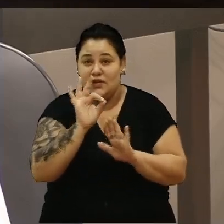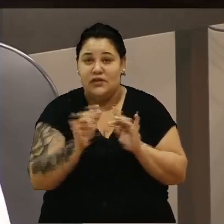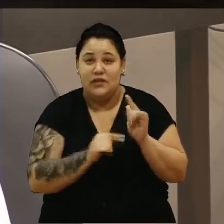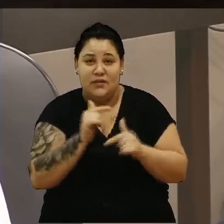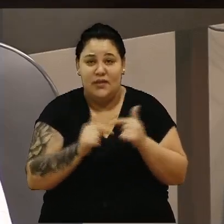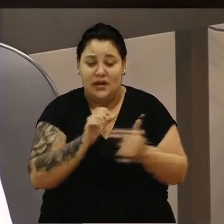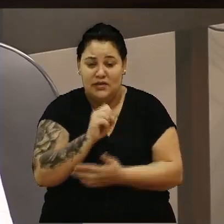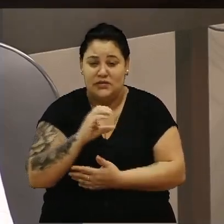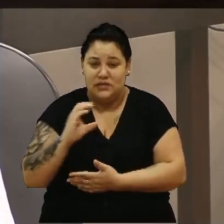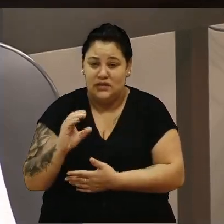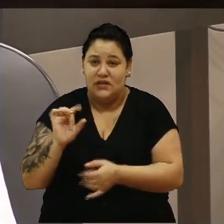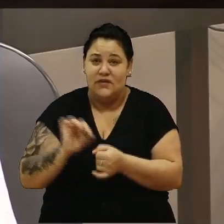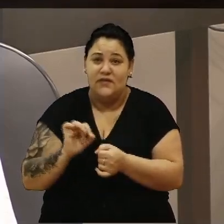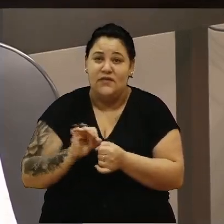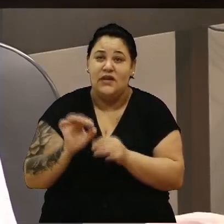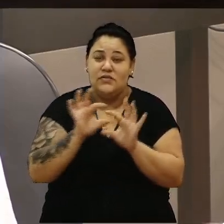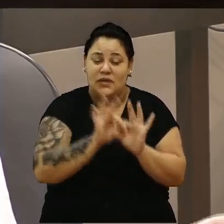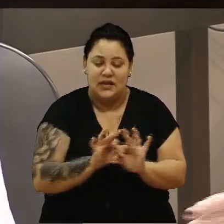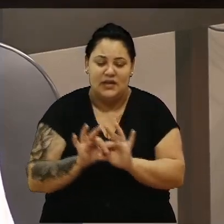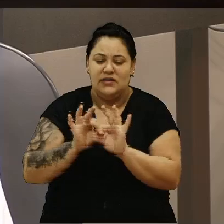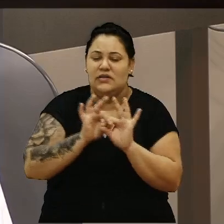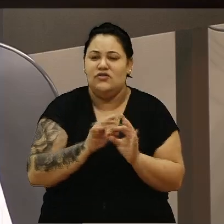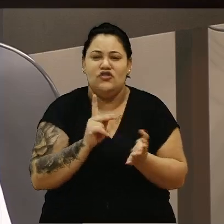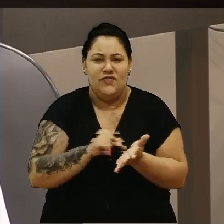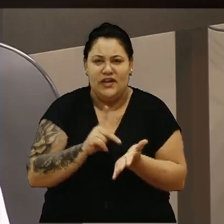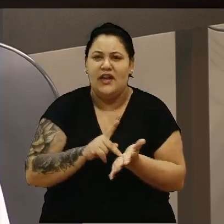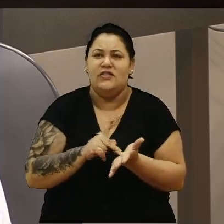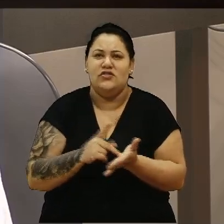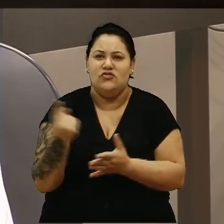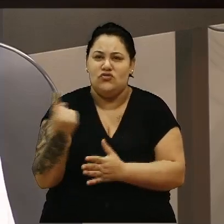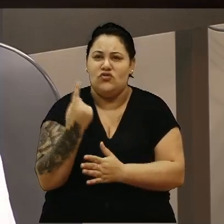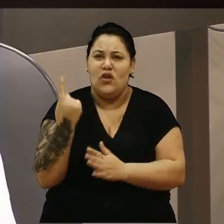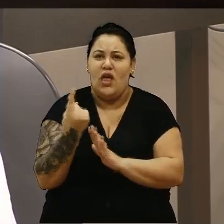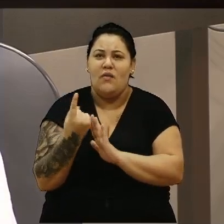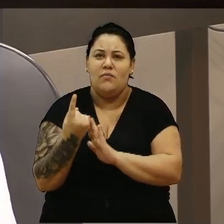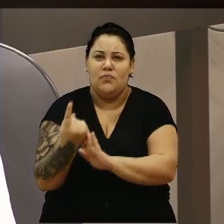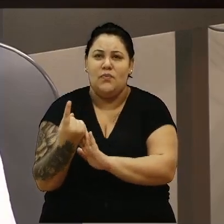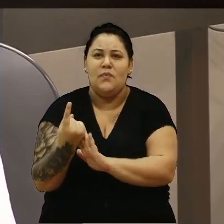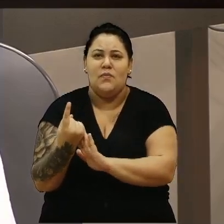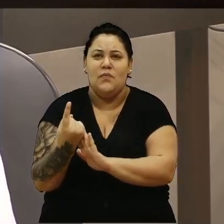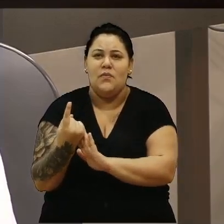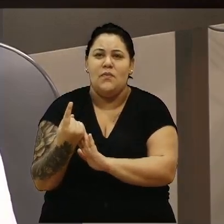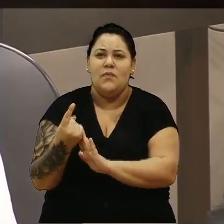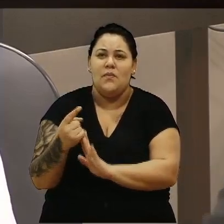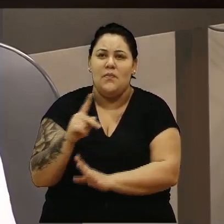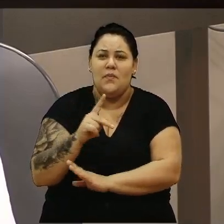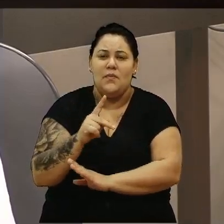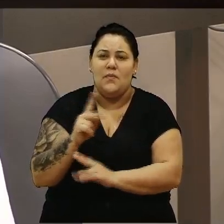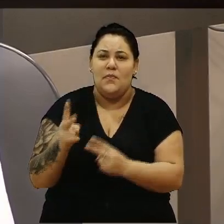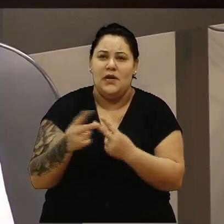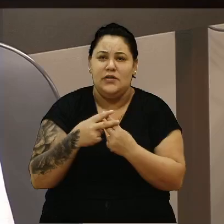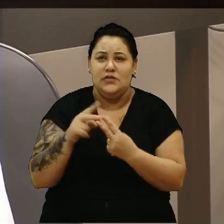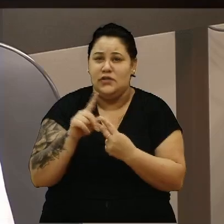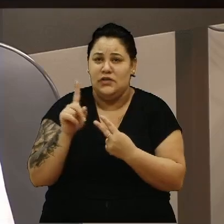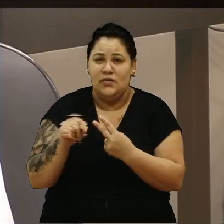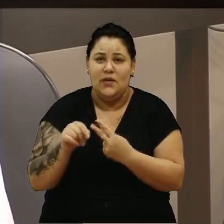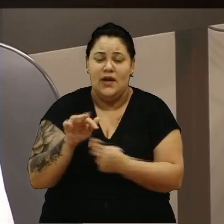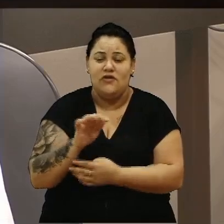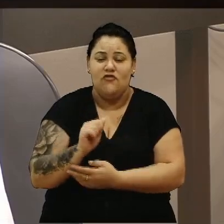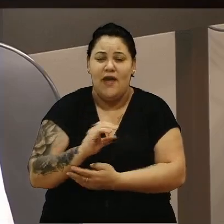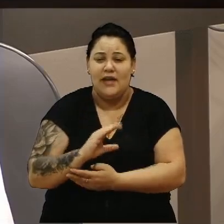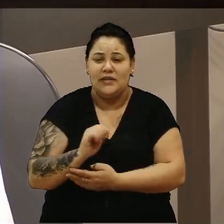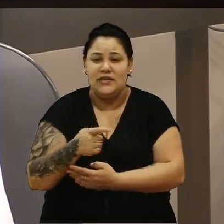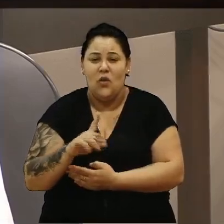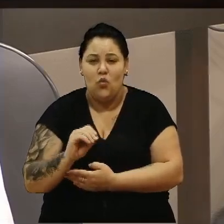Catarina, faz uma reintegração mesmo, deixa isolado aquele preso que não é de facção, então é melhor, porque daí o cara não fica em dívida com a facção,